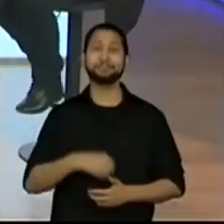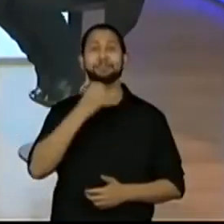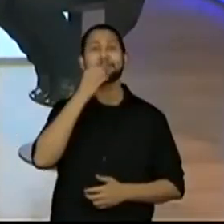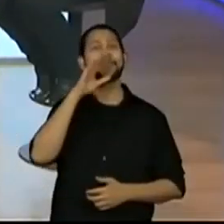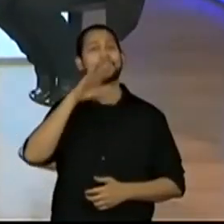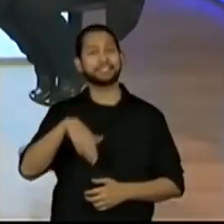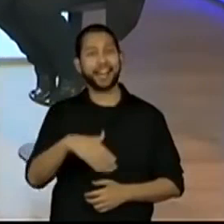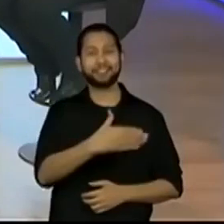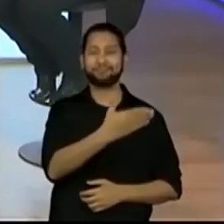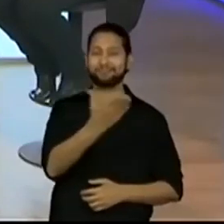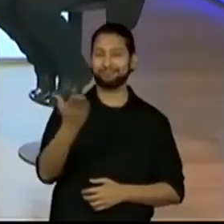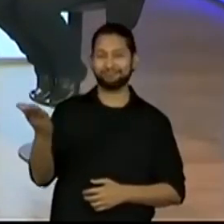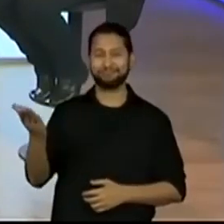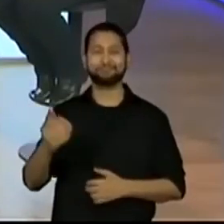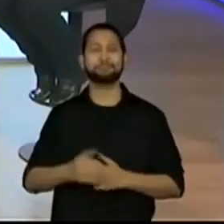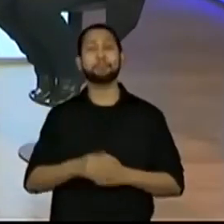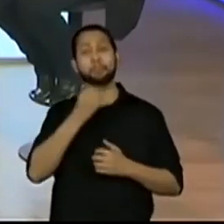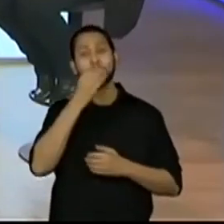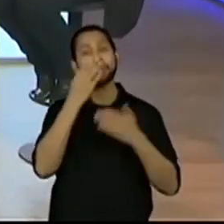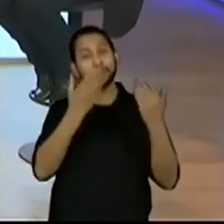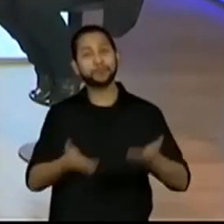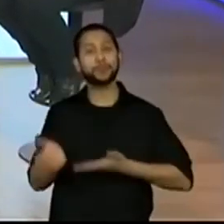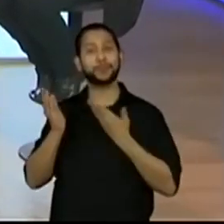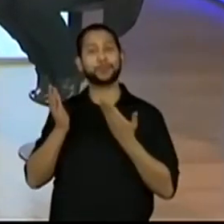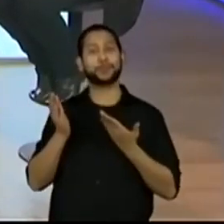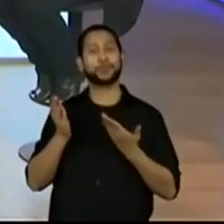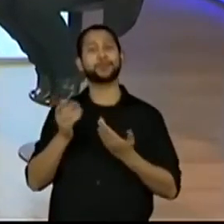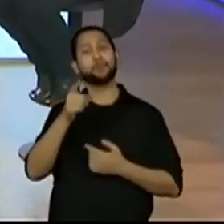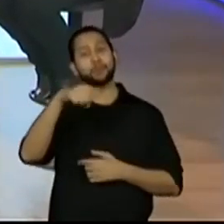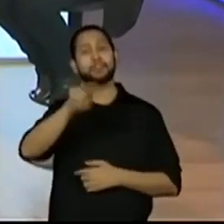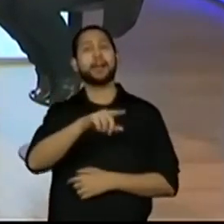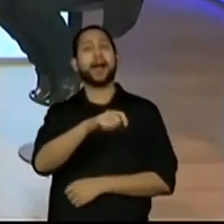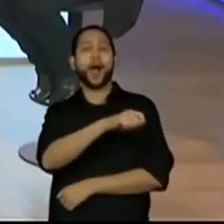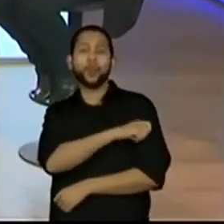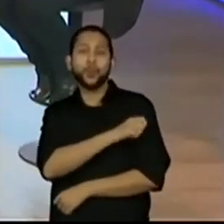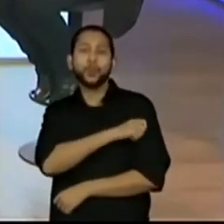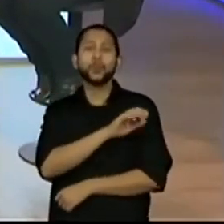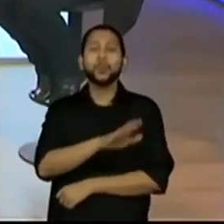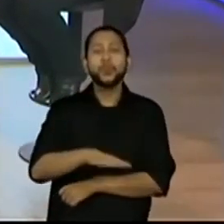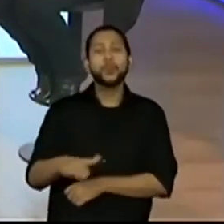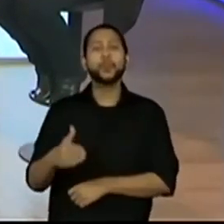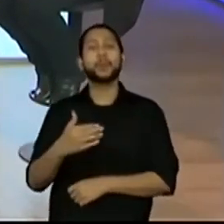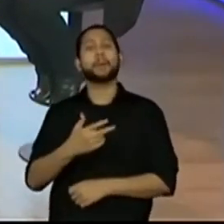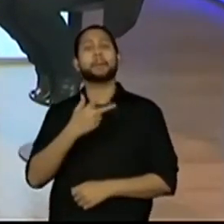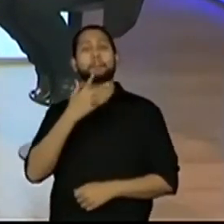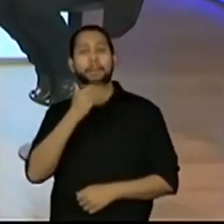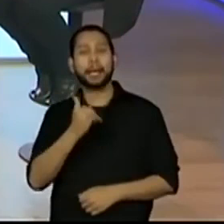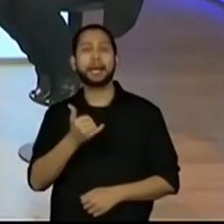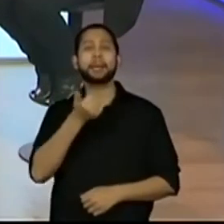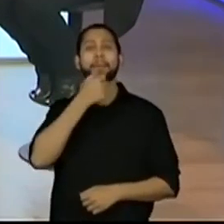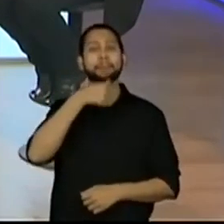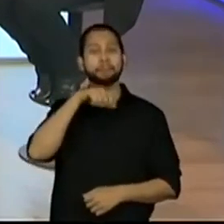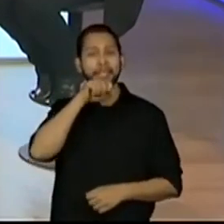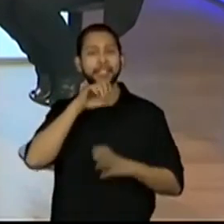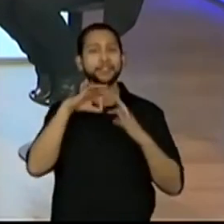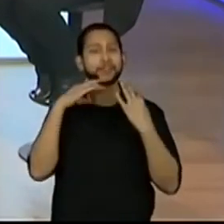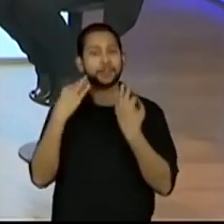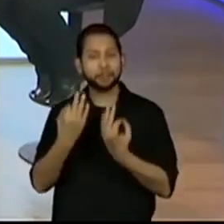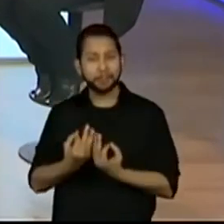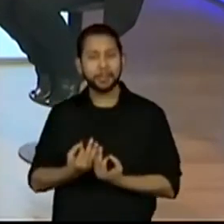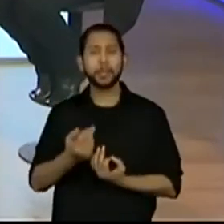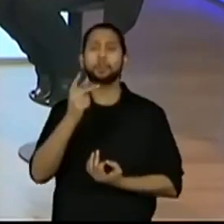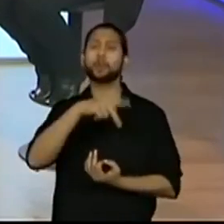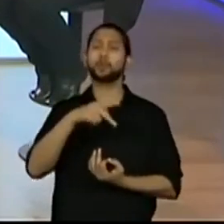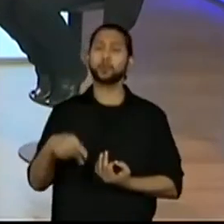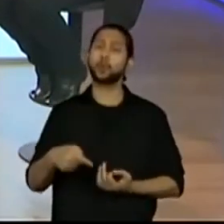Boa tarde a todos. Bem-vindos, alunos, pais, professores, a mais uma aula remota,